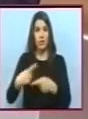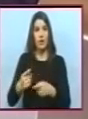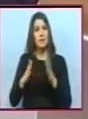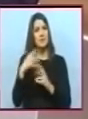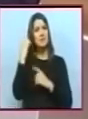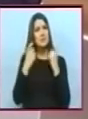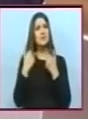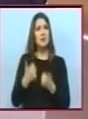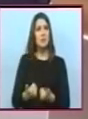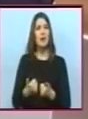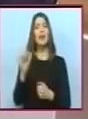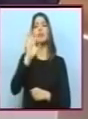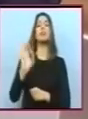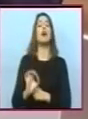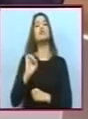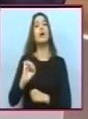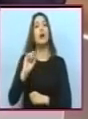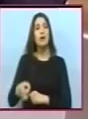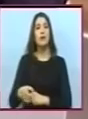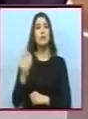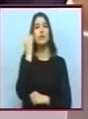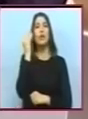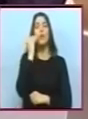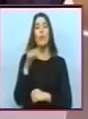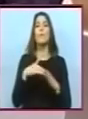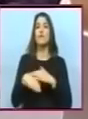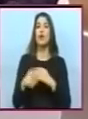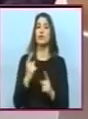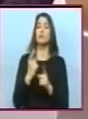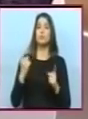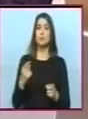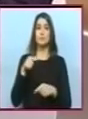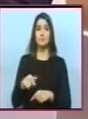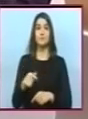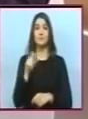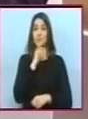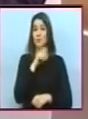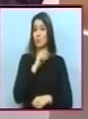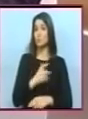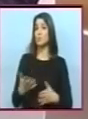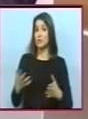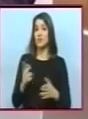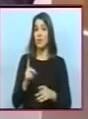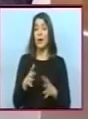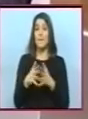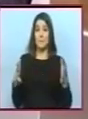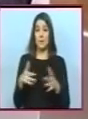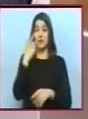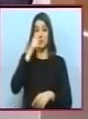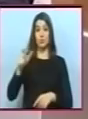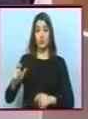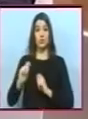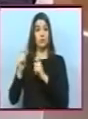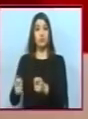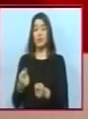pensar muito bem nas taxas que vão ser aplicadas e na forma como vai ser feito, porque a probabilidade é a maior parte dos herdeiros não